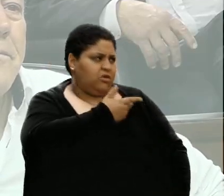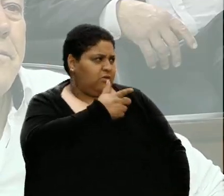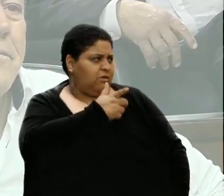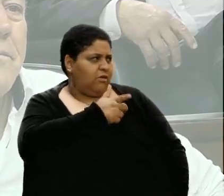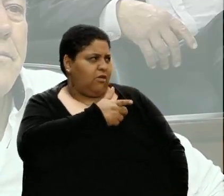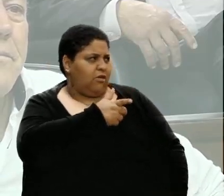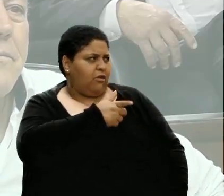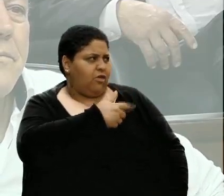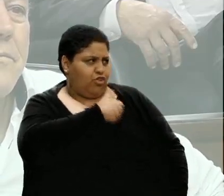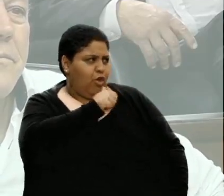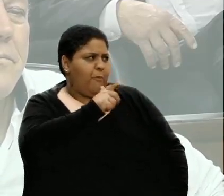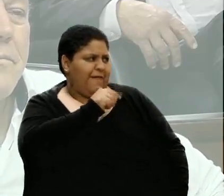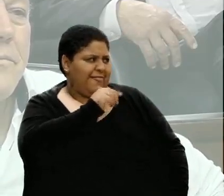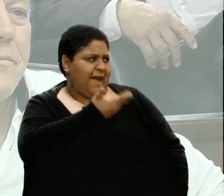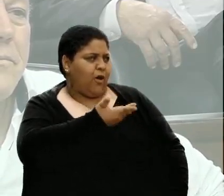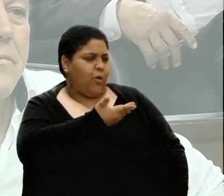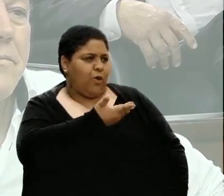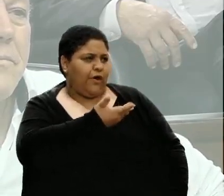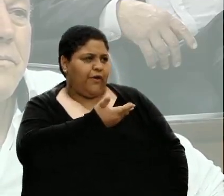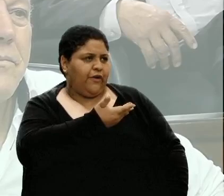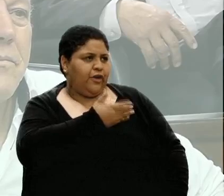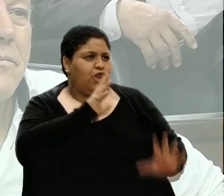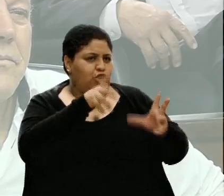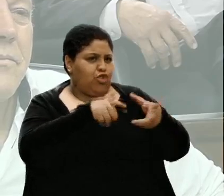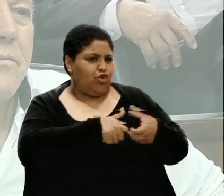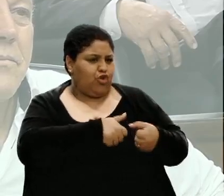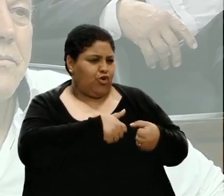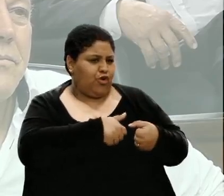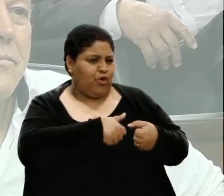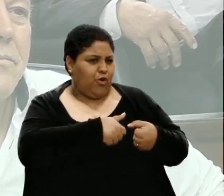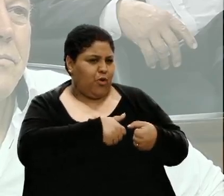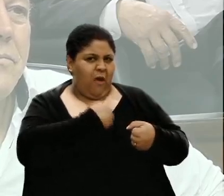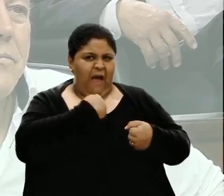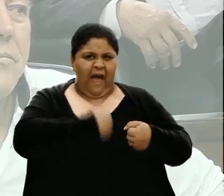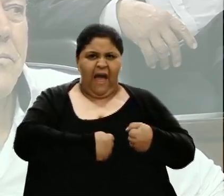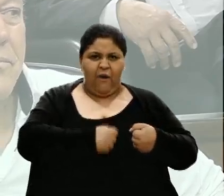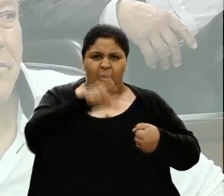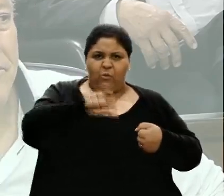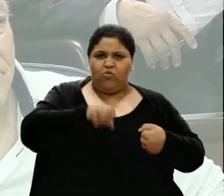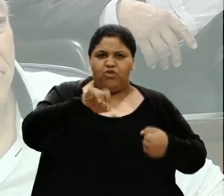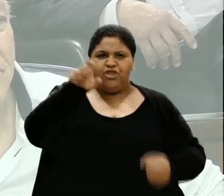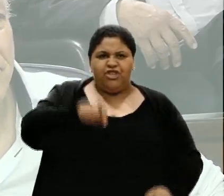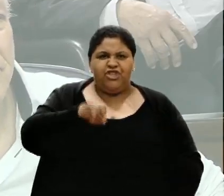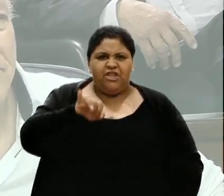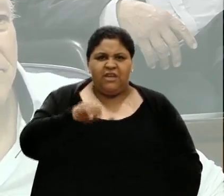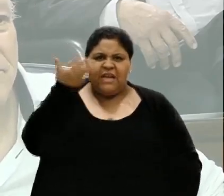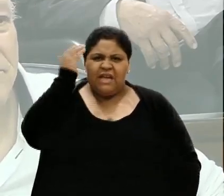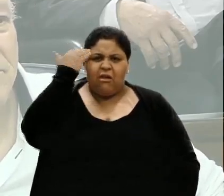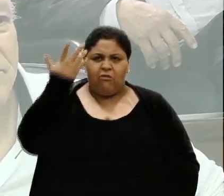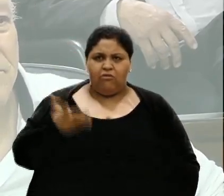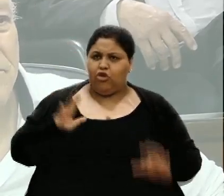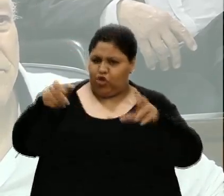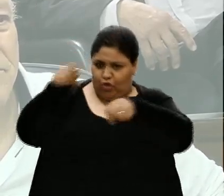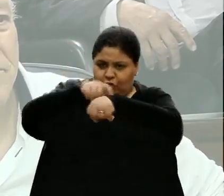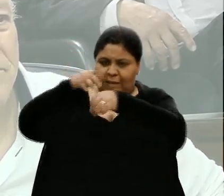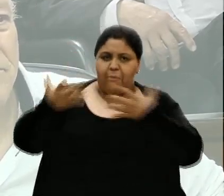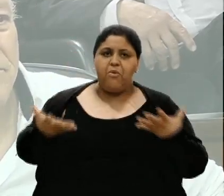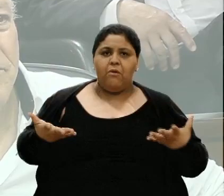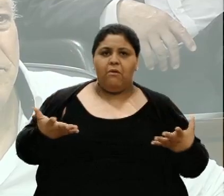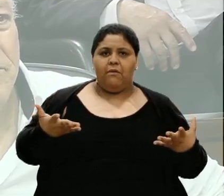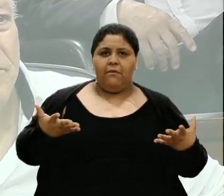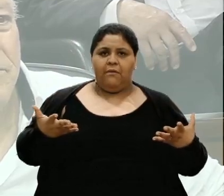Não. Todo mundo estava tomando água com fezes e com urina e não sabia. Todo esse tempo.